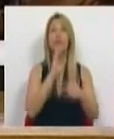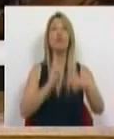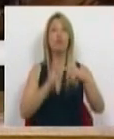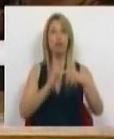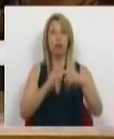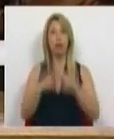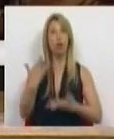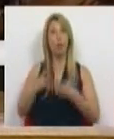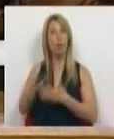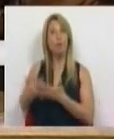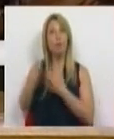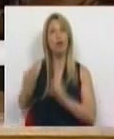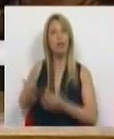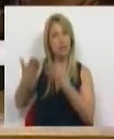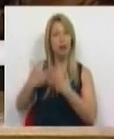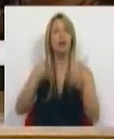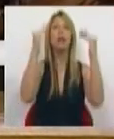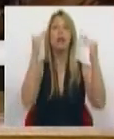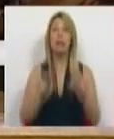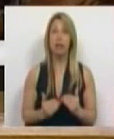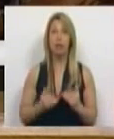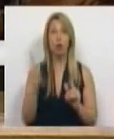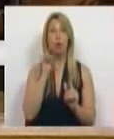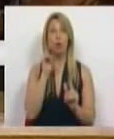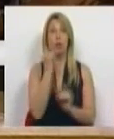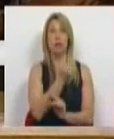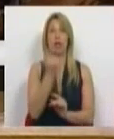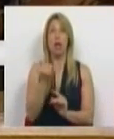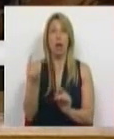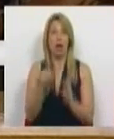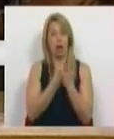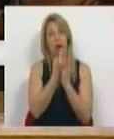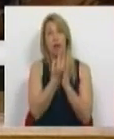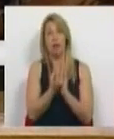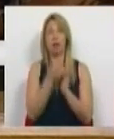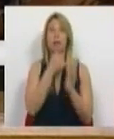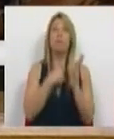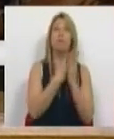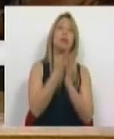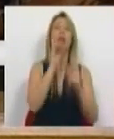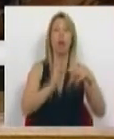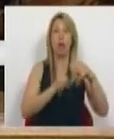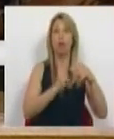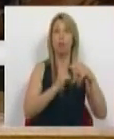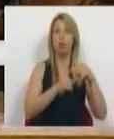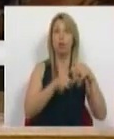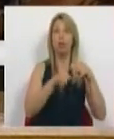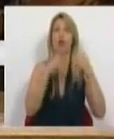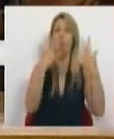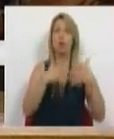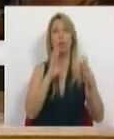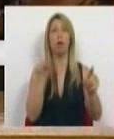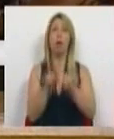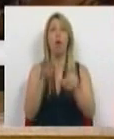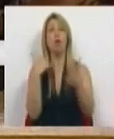inicial. Diminuir a importância de cada uma das medidas positivas deste orçamento é diminuir o esforço de todos os portugueses